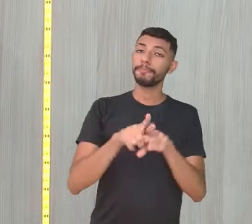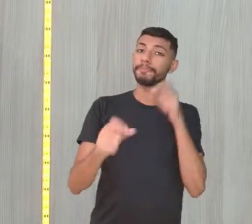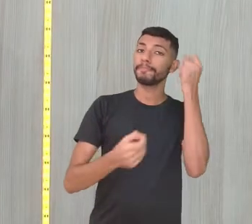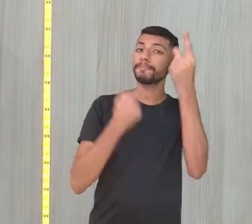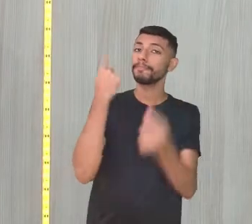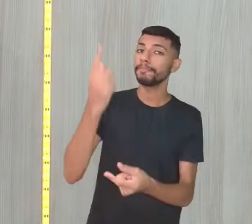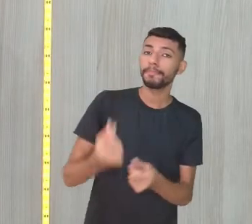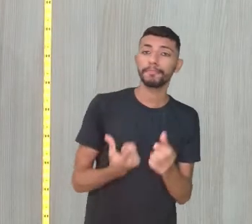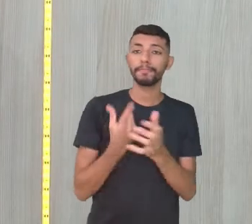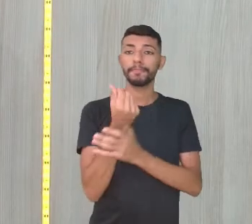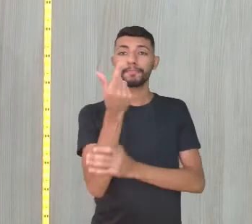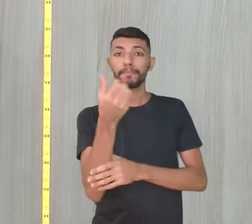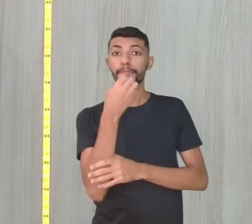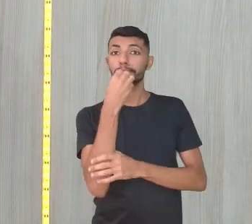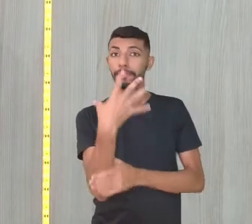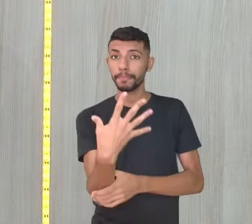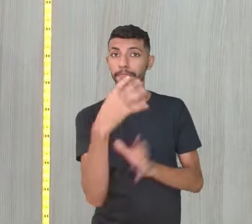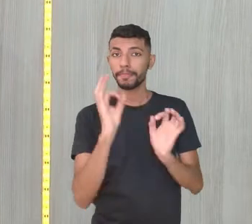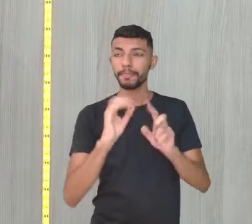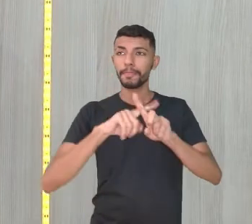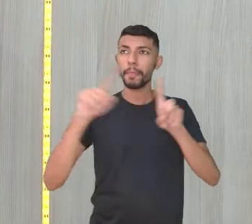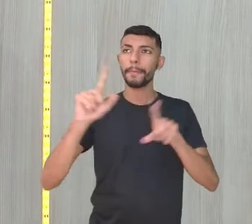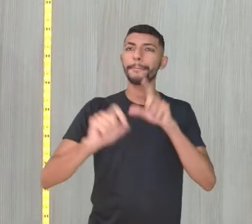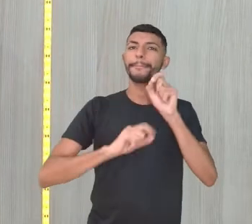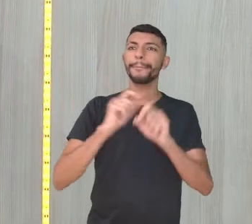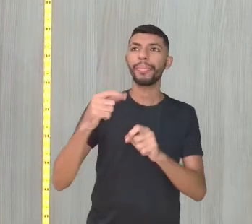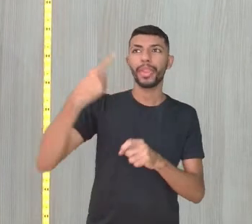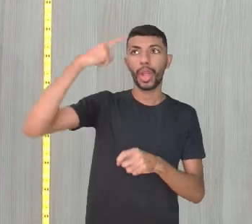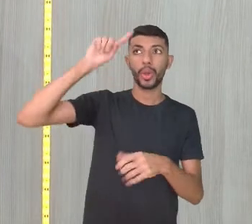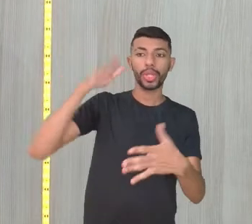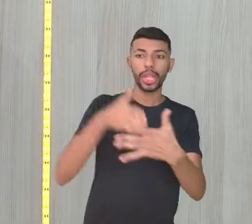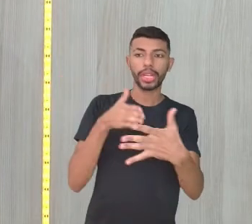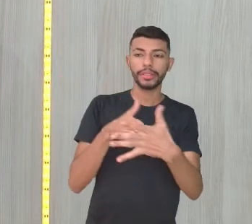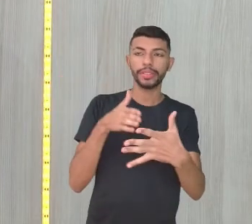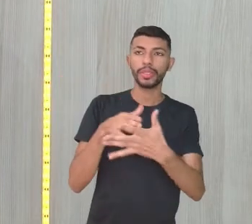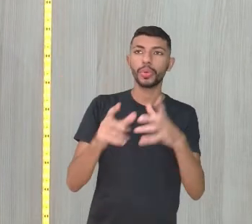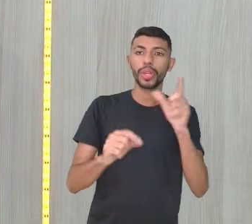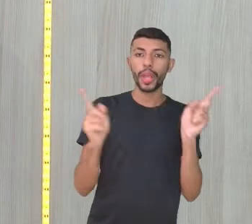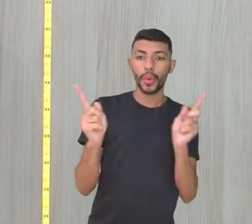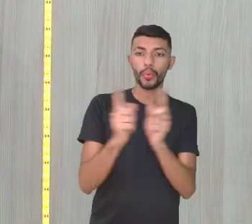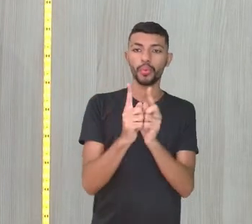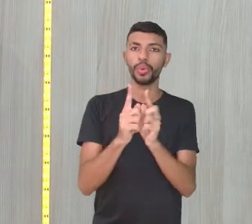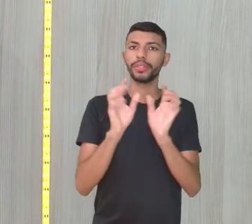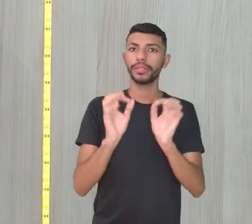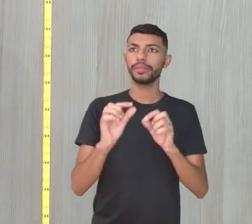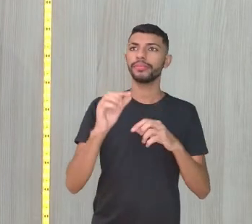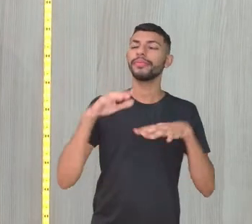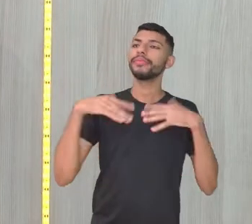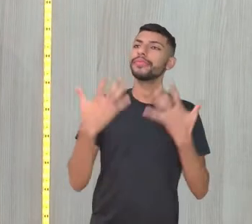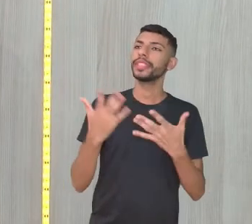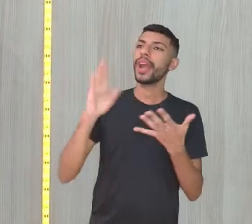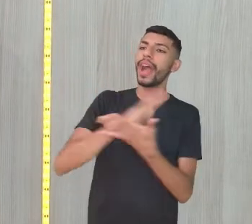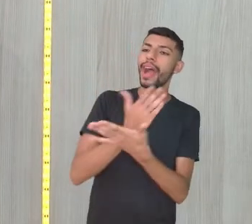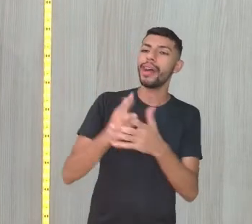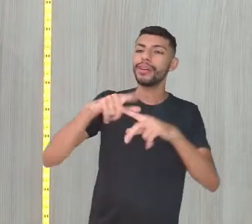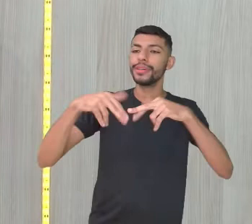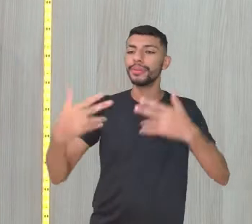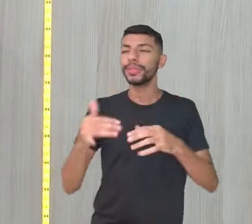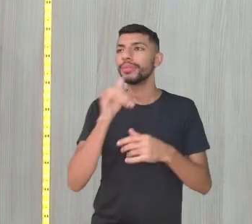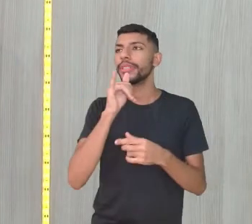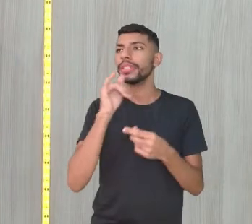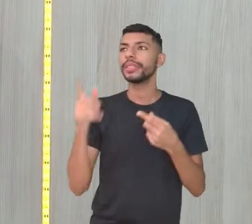com um preço muito bom, mas o prazo de validade está mais curto. Então, alguns produtos, como